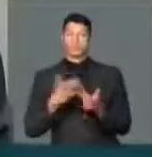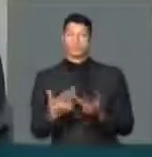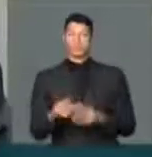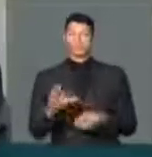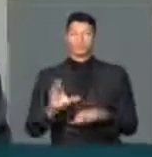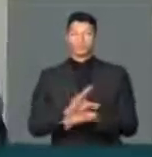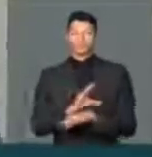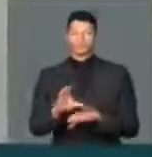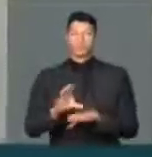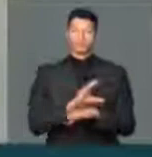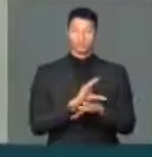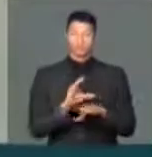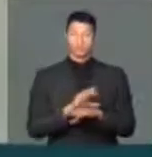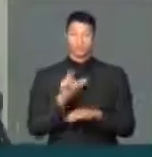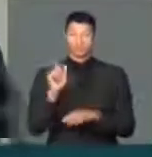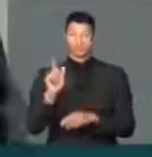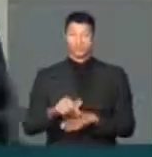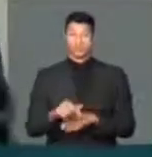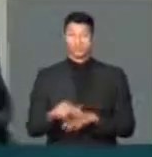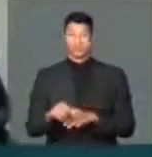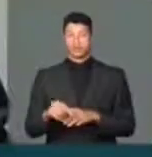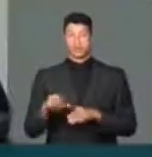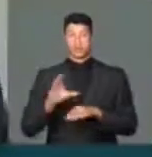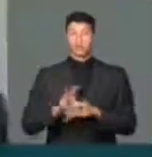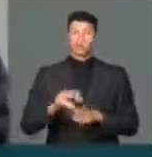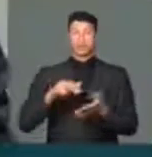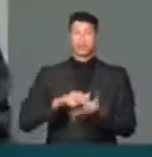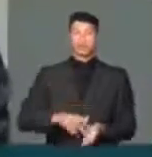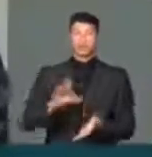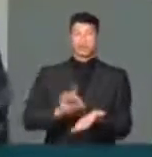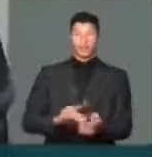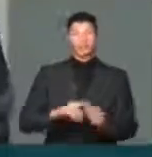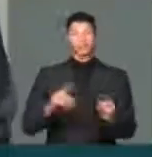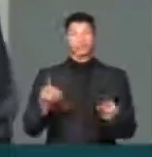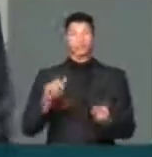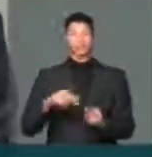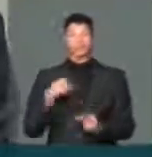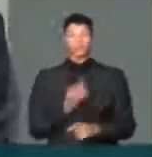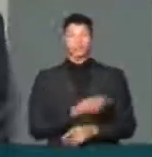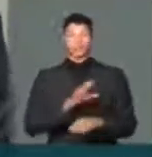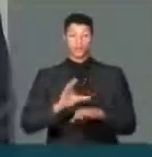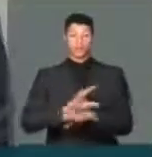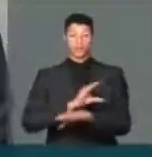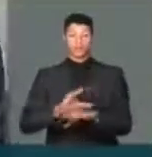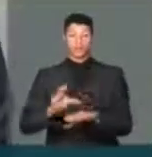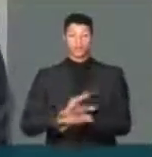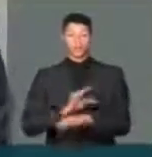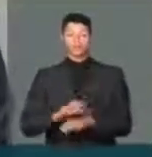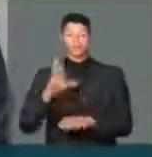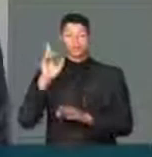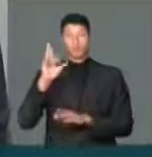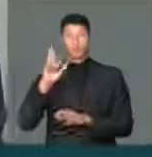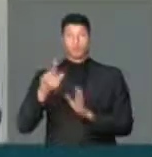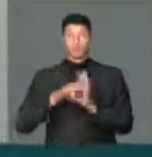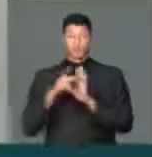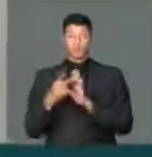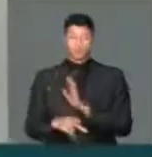uma Constituição que não é tão longeva quanto a do Império, é verdade, mas é a nossa Constituição republicana,